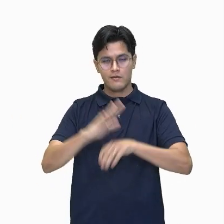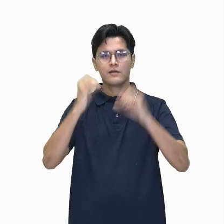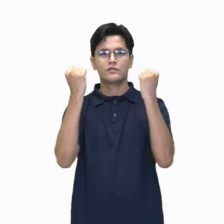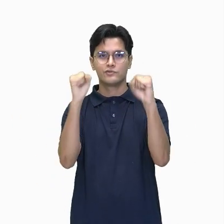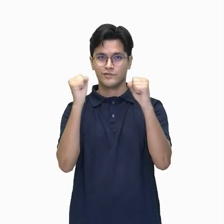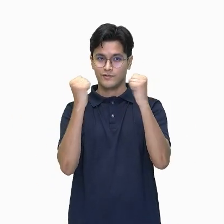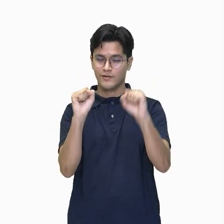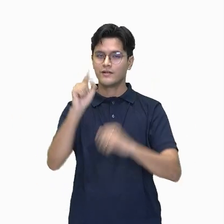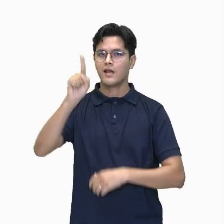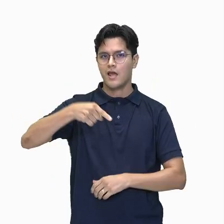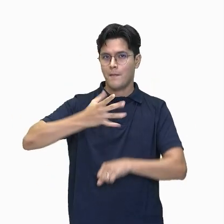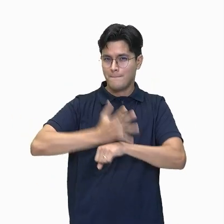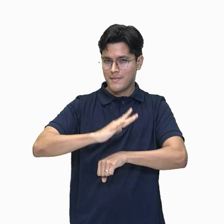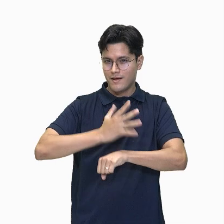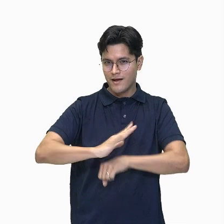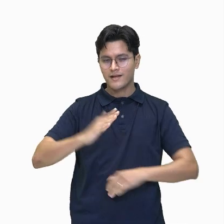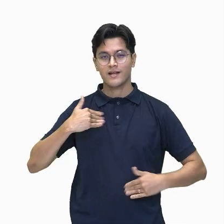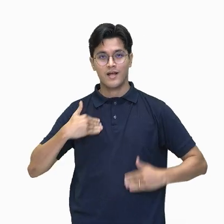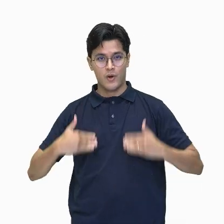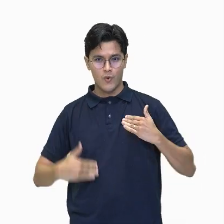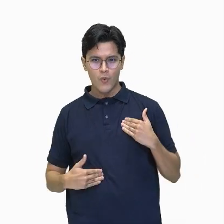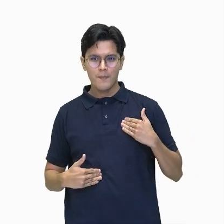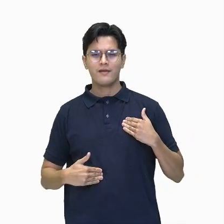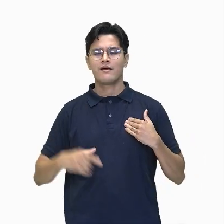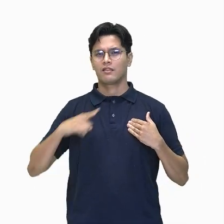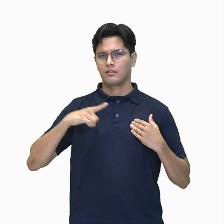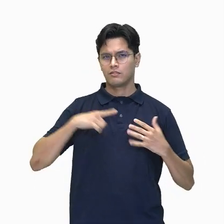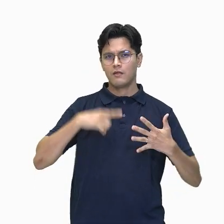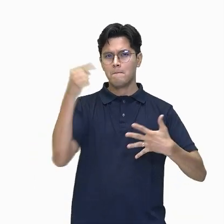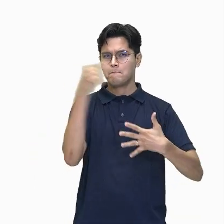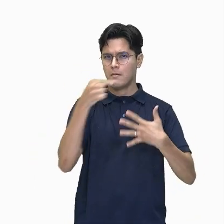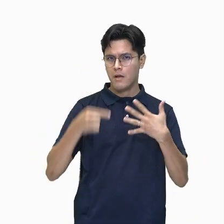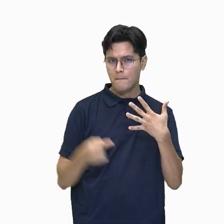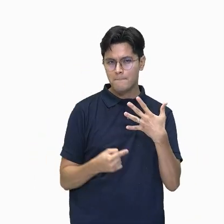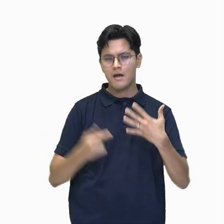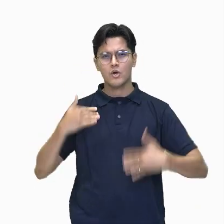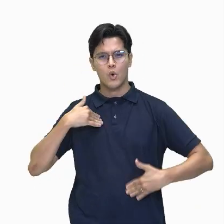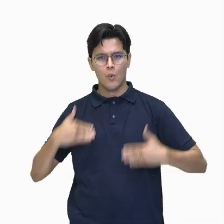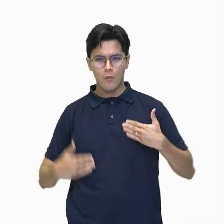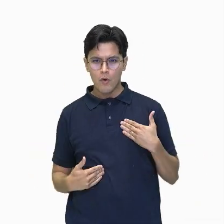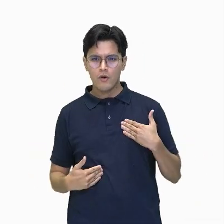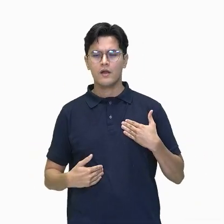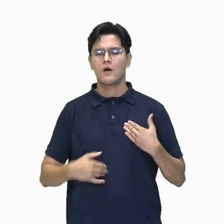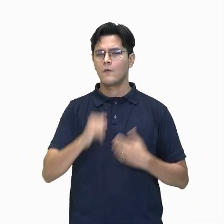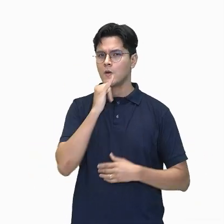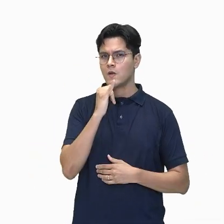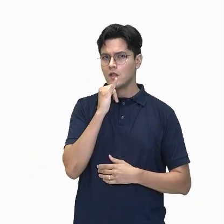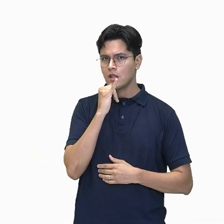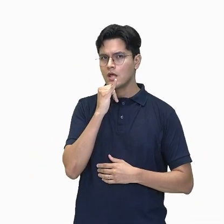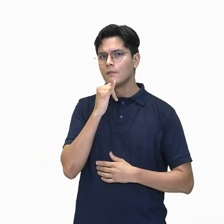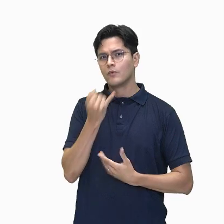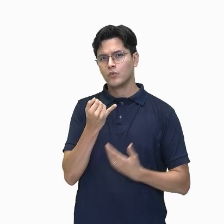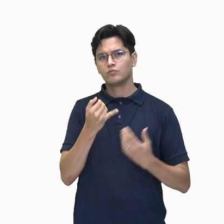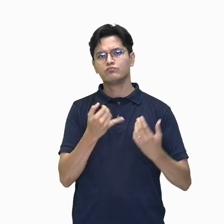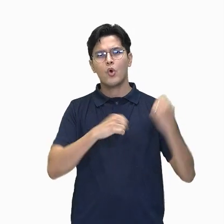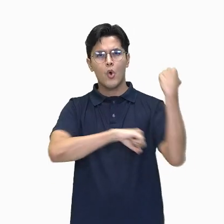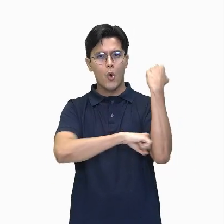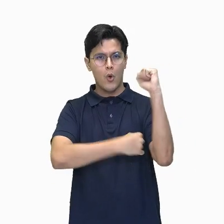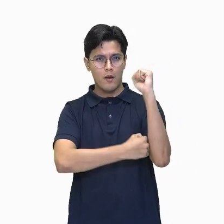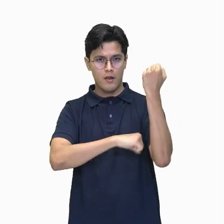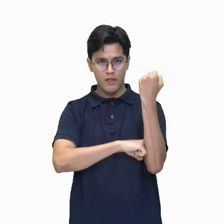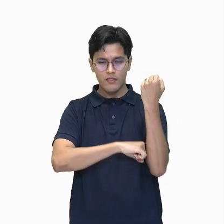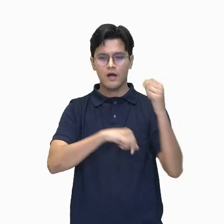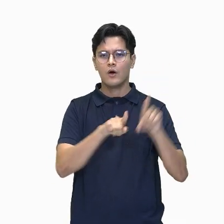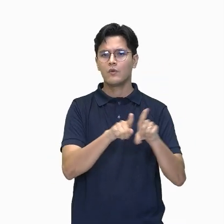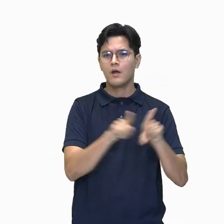corporal que envolve aspectos físicos como flexibilidade, coordenação motora, força,